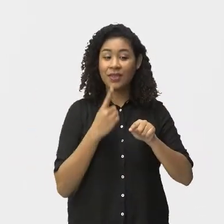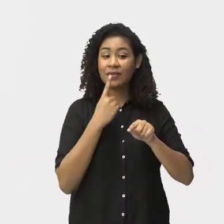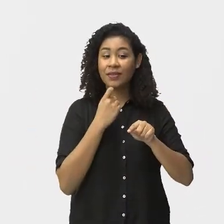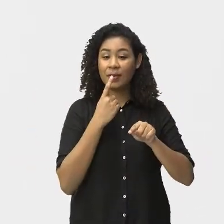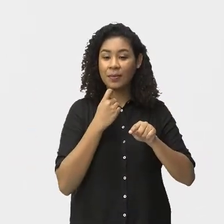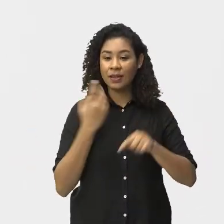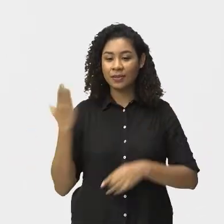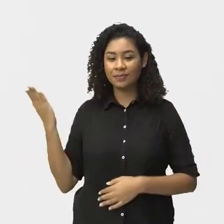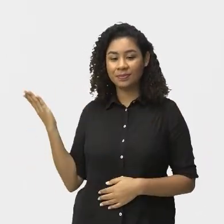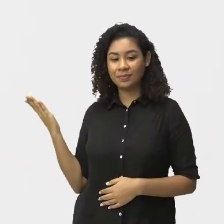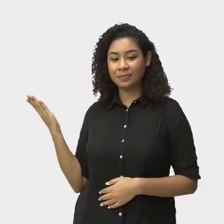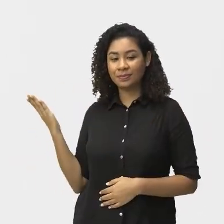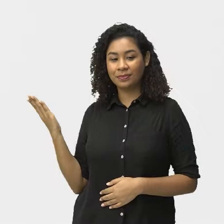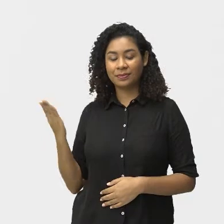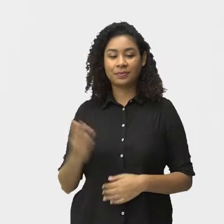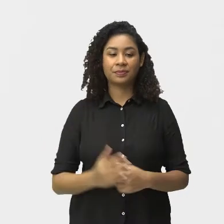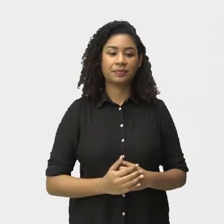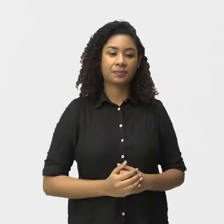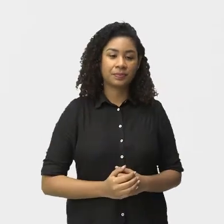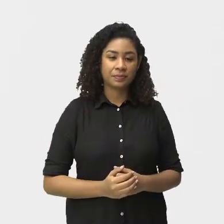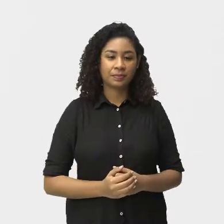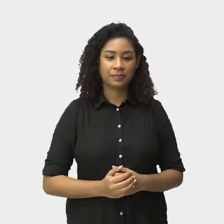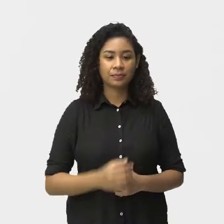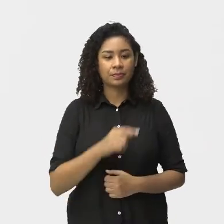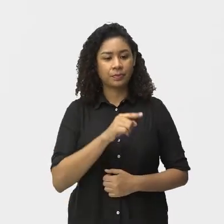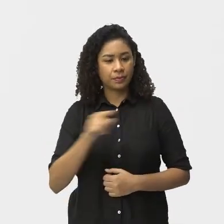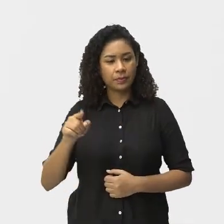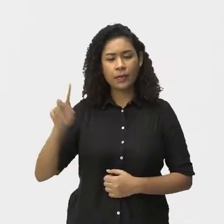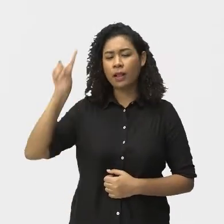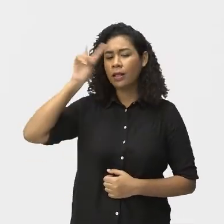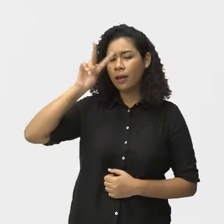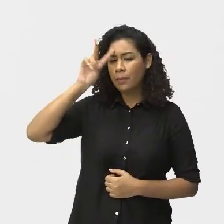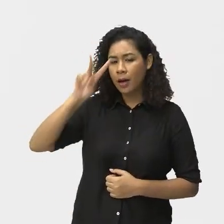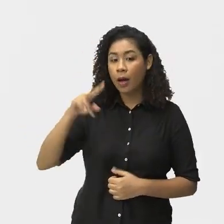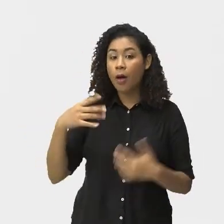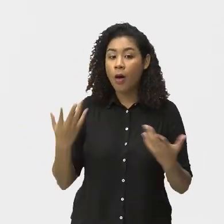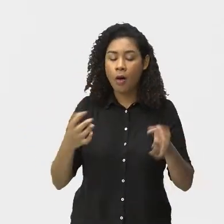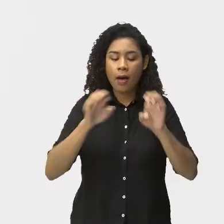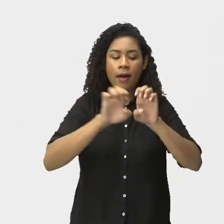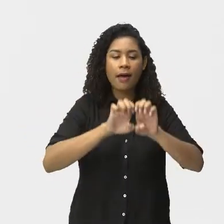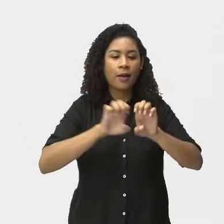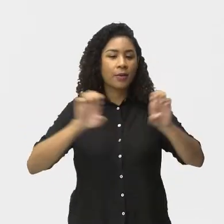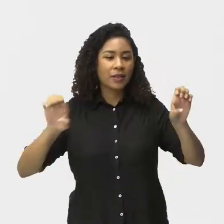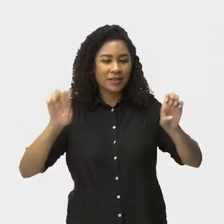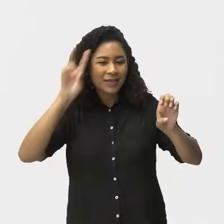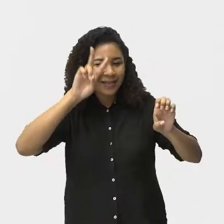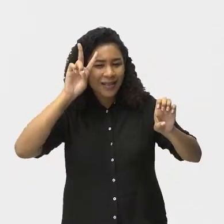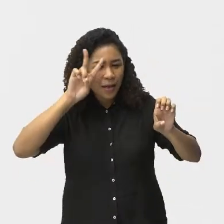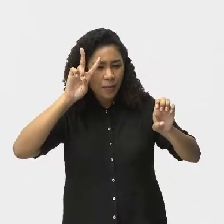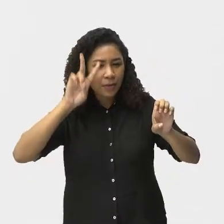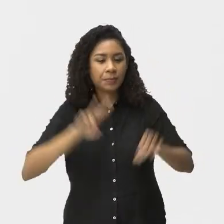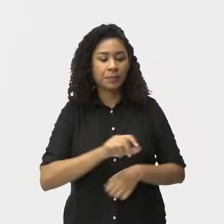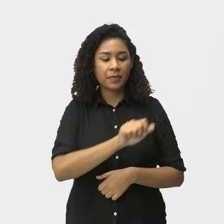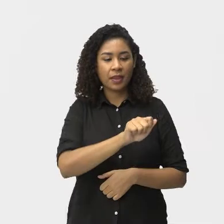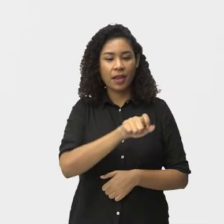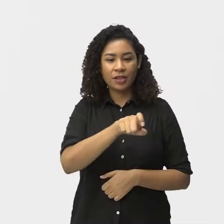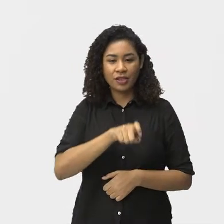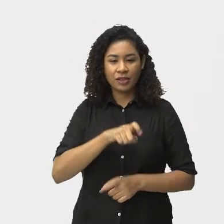reta. Só para a gente relembrar, né? A equação da reta ax mais